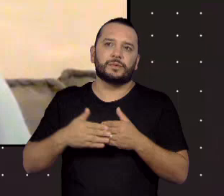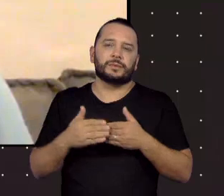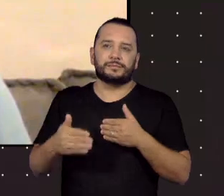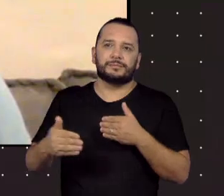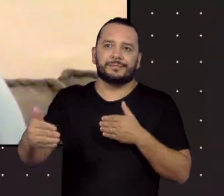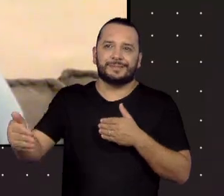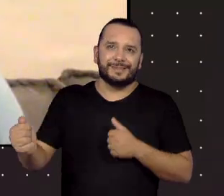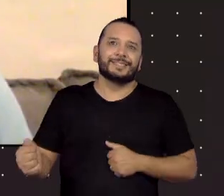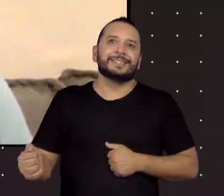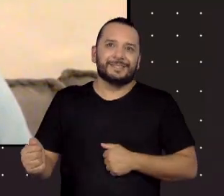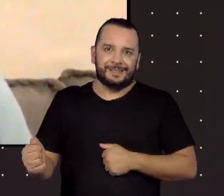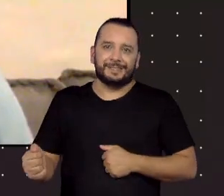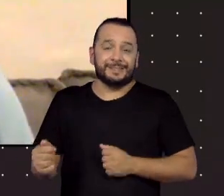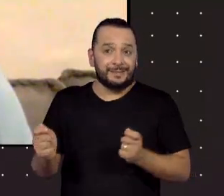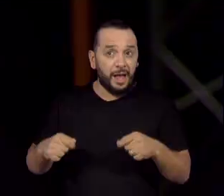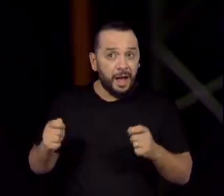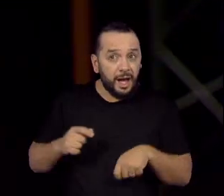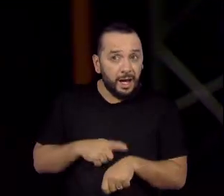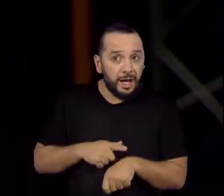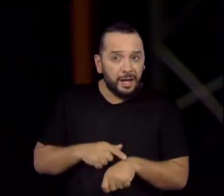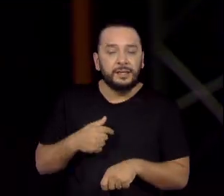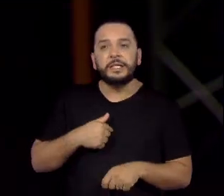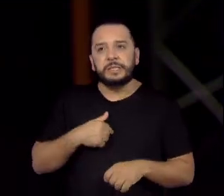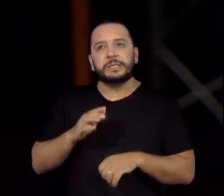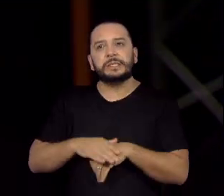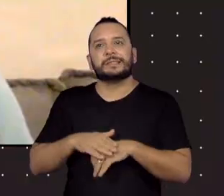me derem tempo,